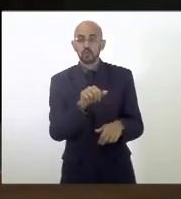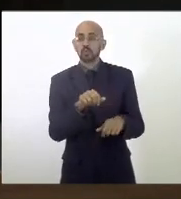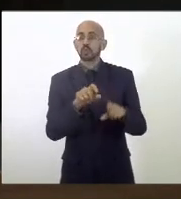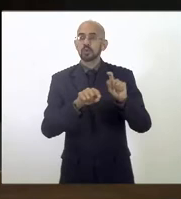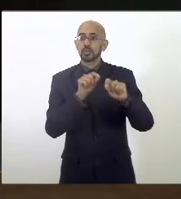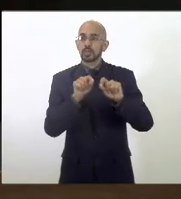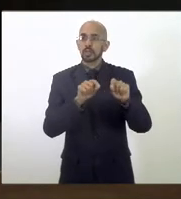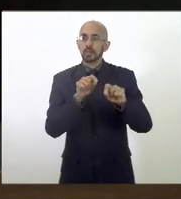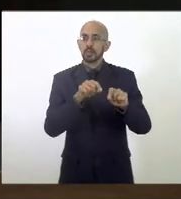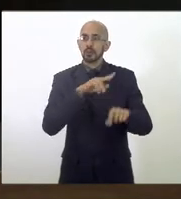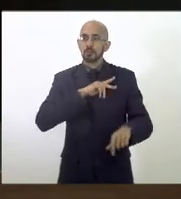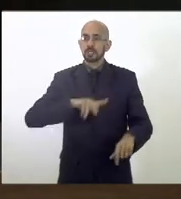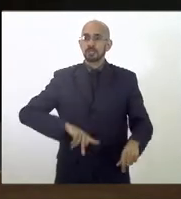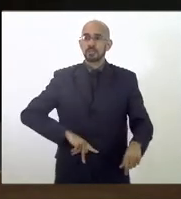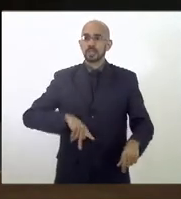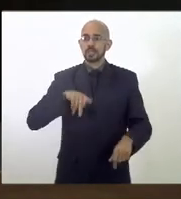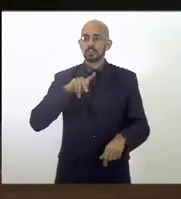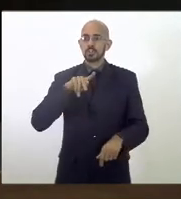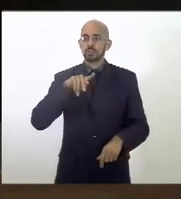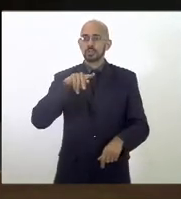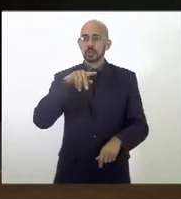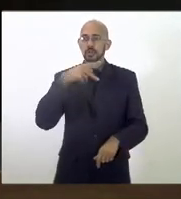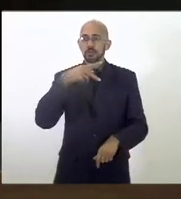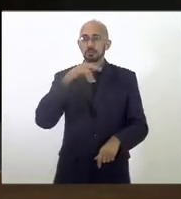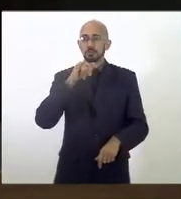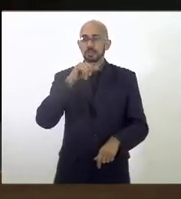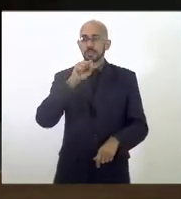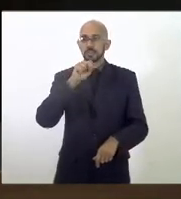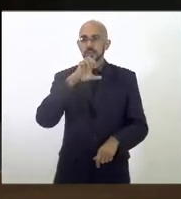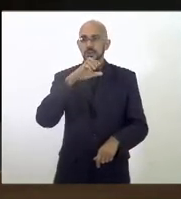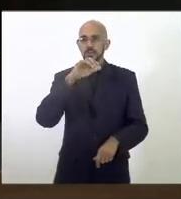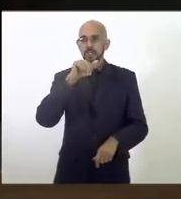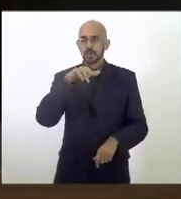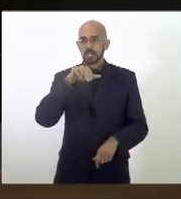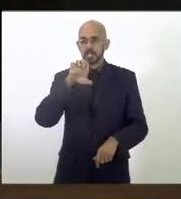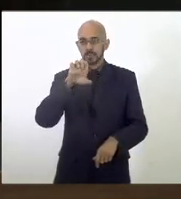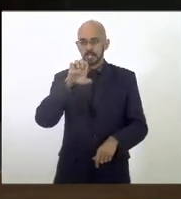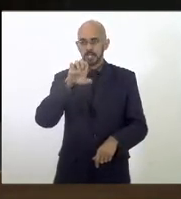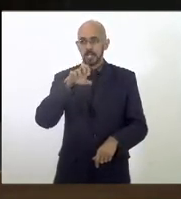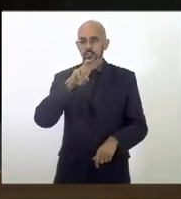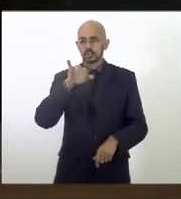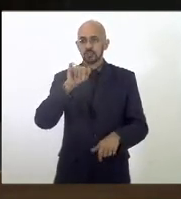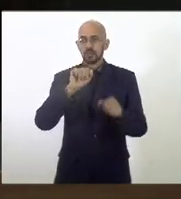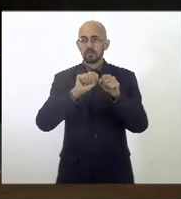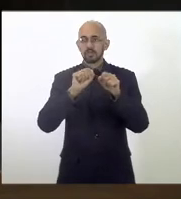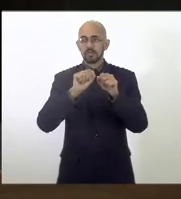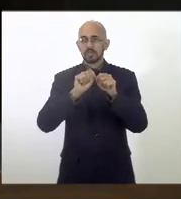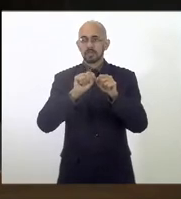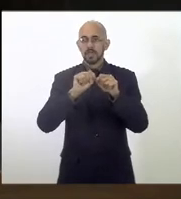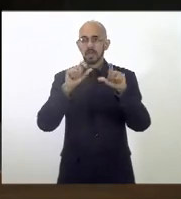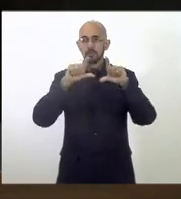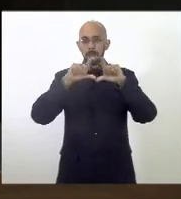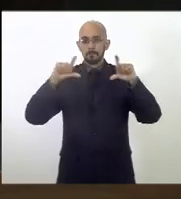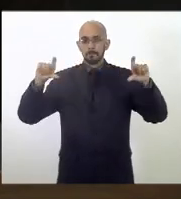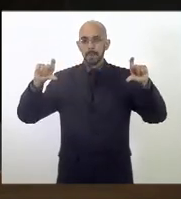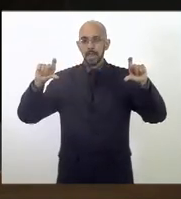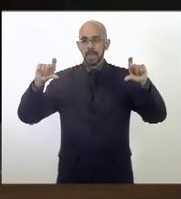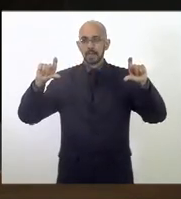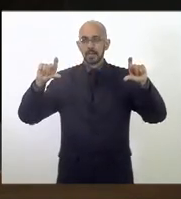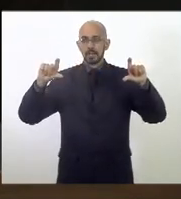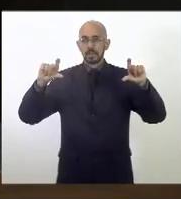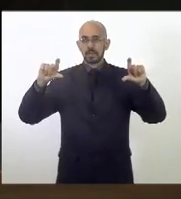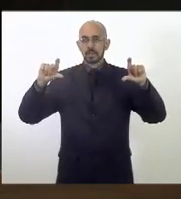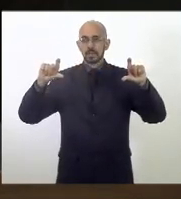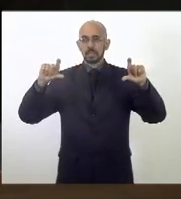do presidente Pisciani. Nós vamos fazer uma placa do prédio com a mesa atual e com a mesa que